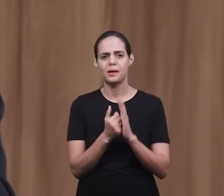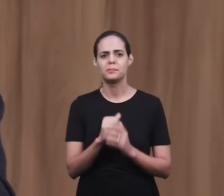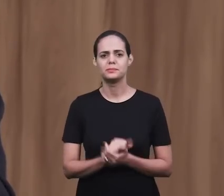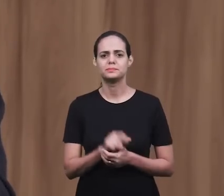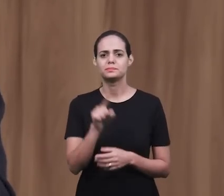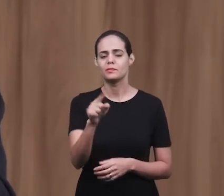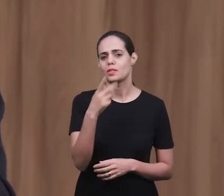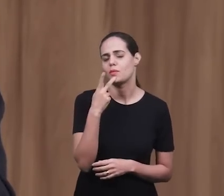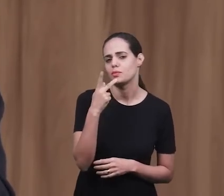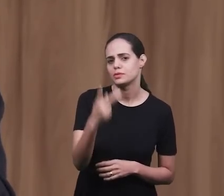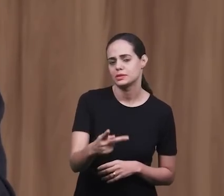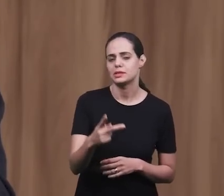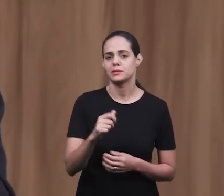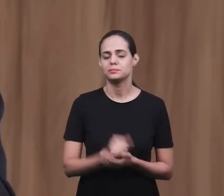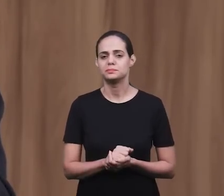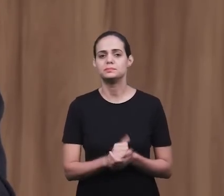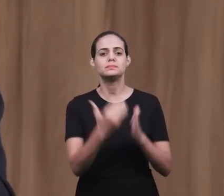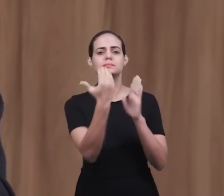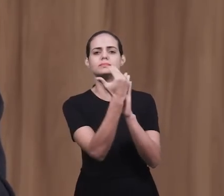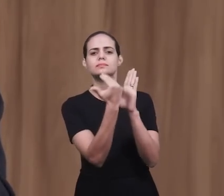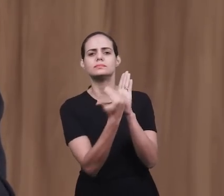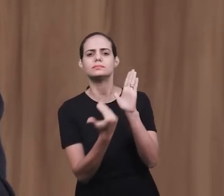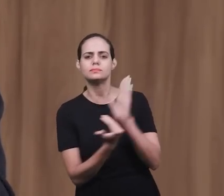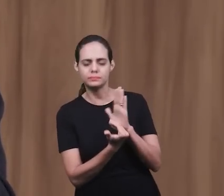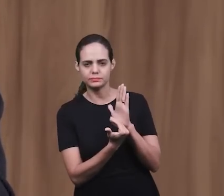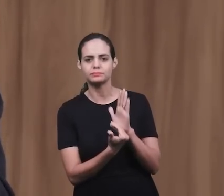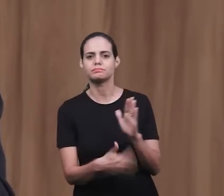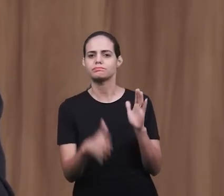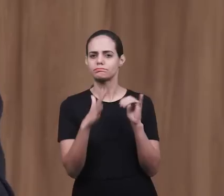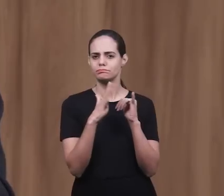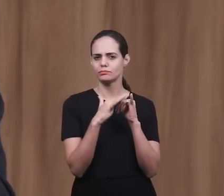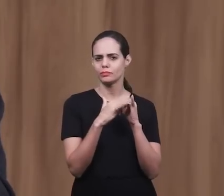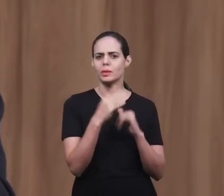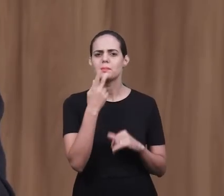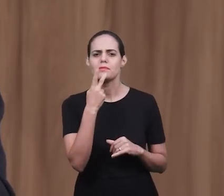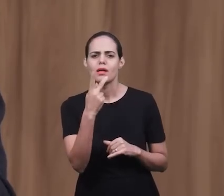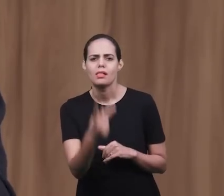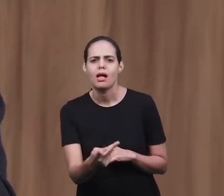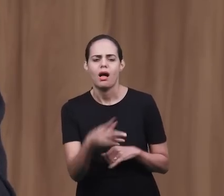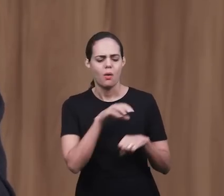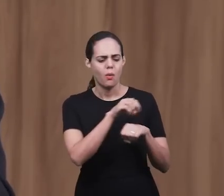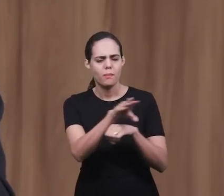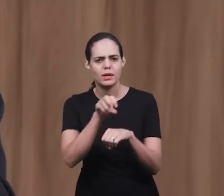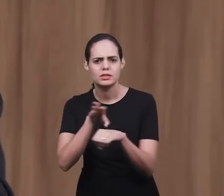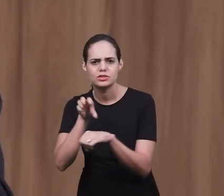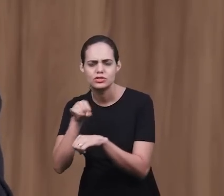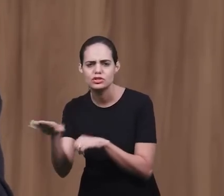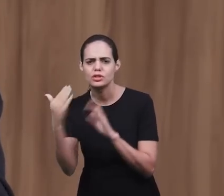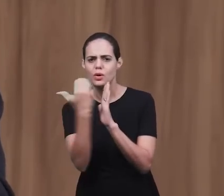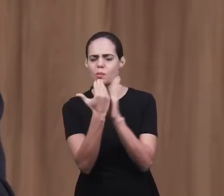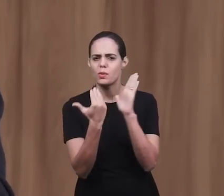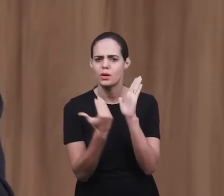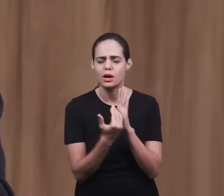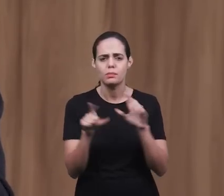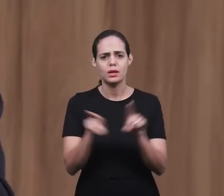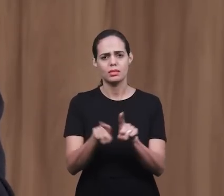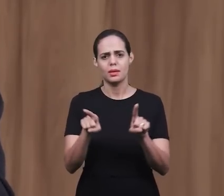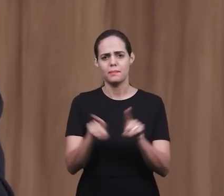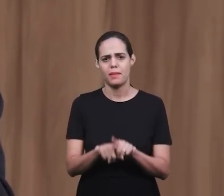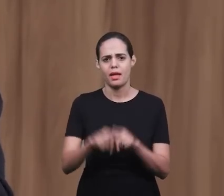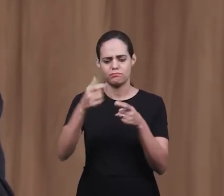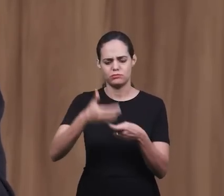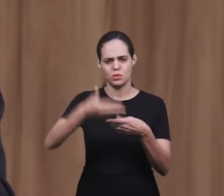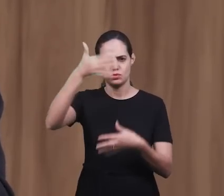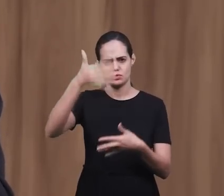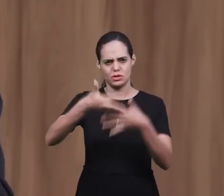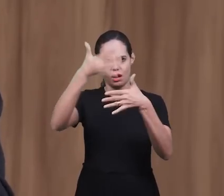esse programa pelo YouTube, não deixe de compartilhar, de curtir o programa e até de fazer o seu comentário. Aquele comentário que para